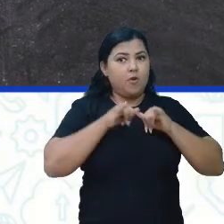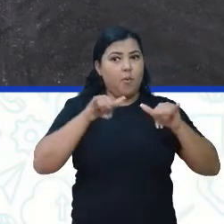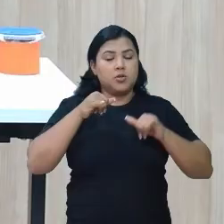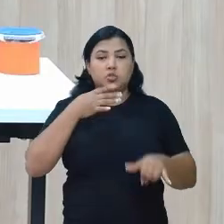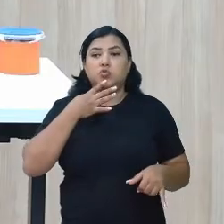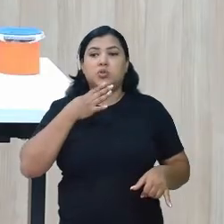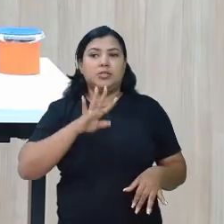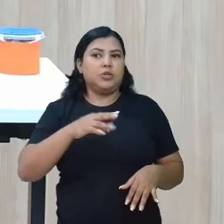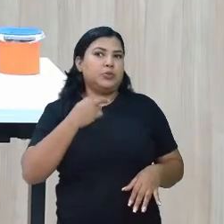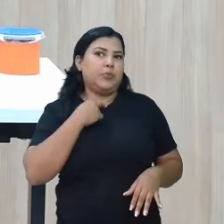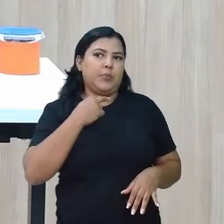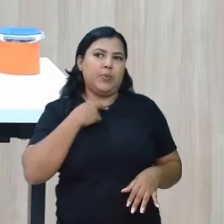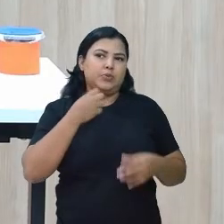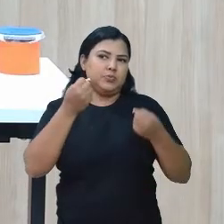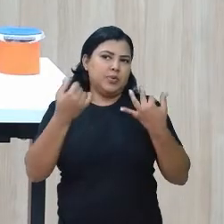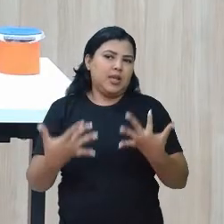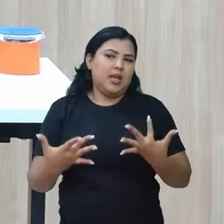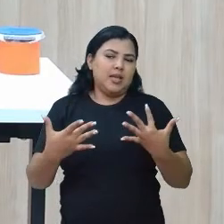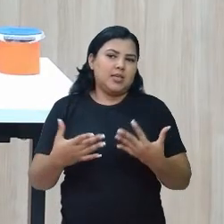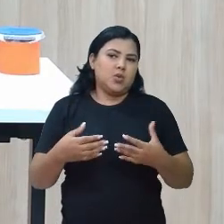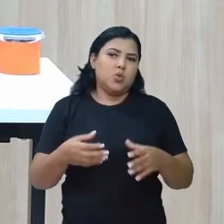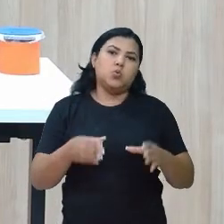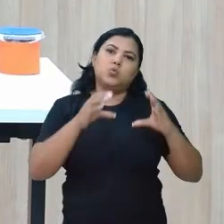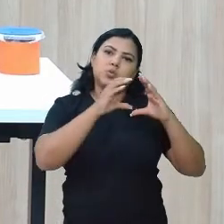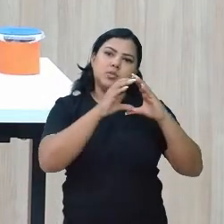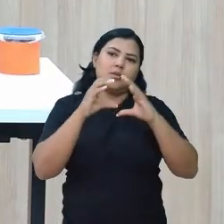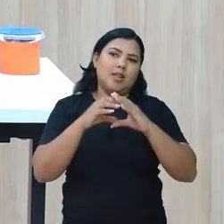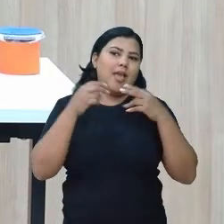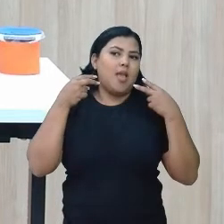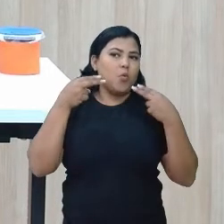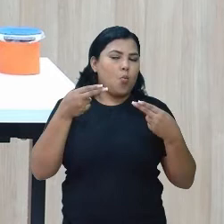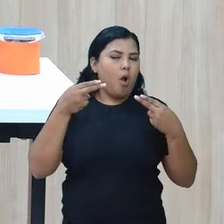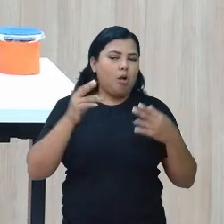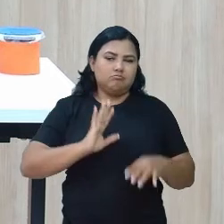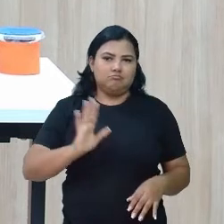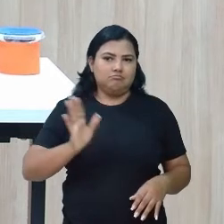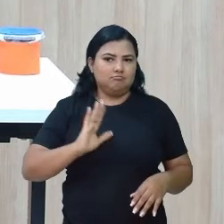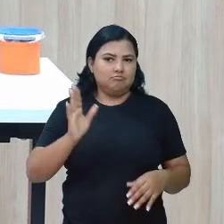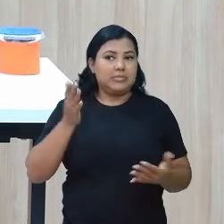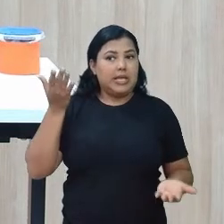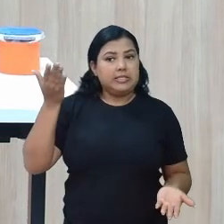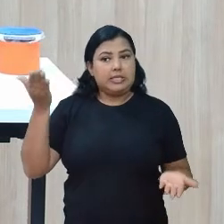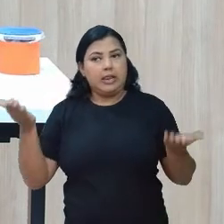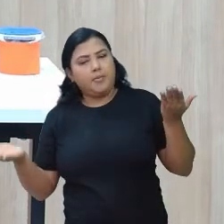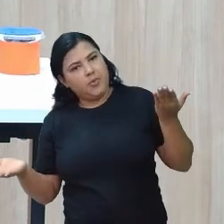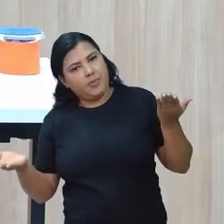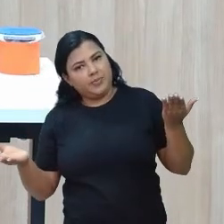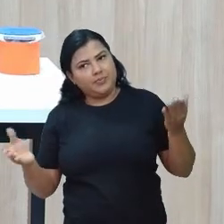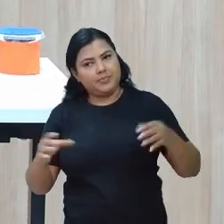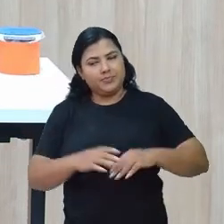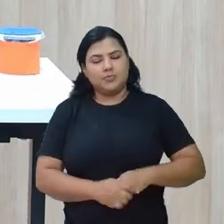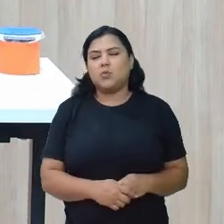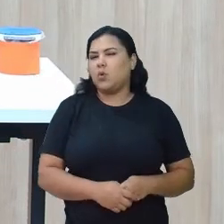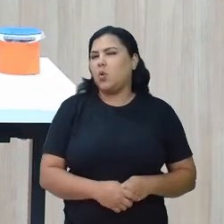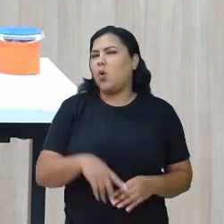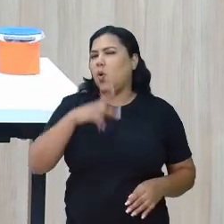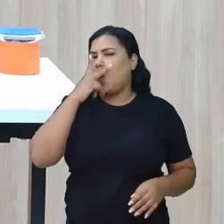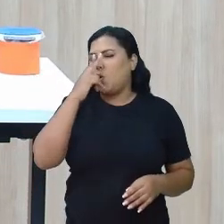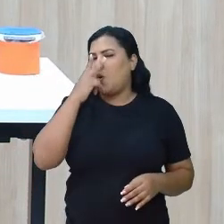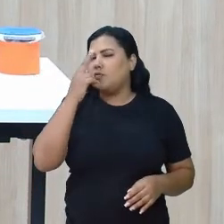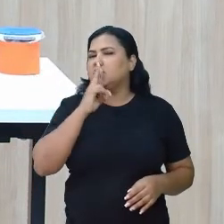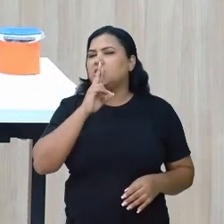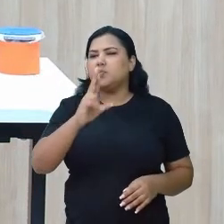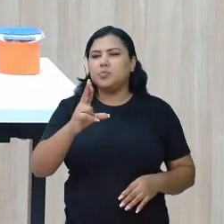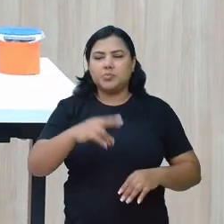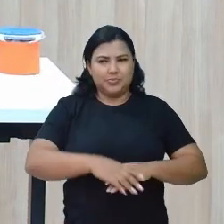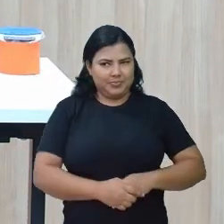vou poder mais dizer que aquela bola, aquele círculo, ele é igual a alguma coisa, porque está em desequilíbrio. Como é que você responderia